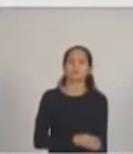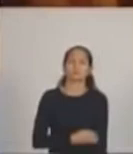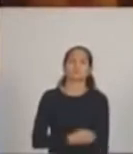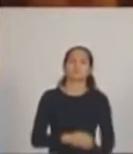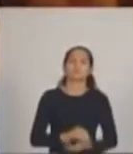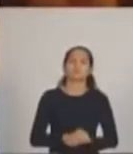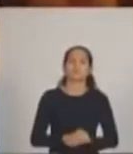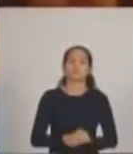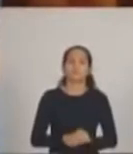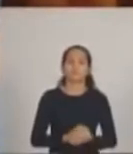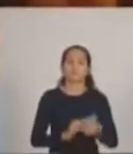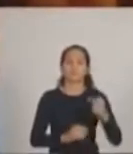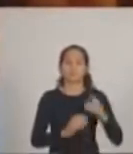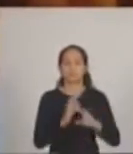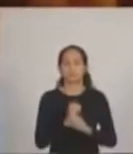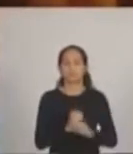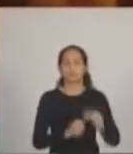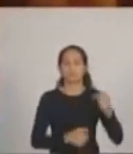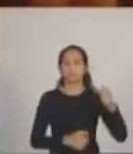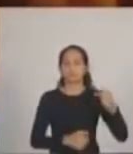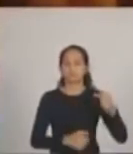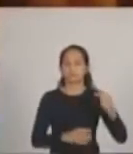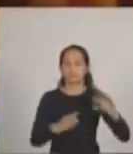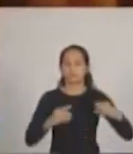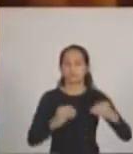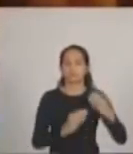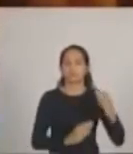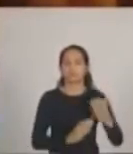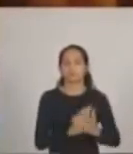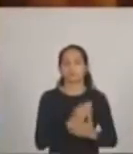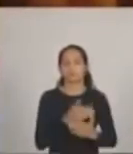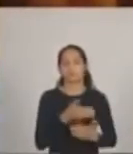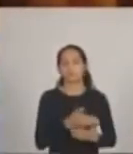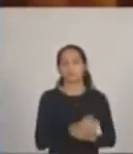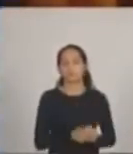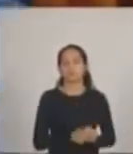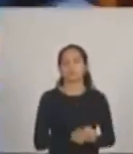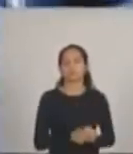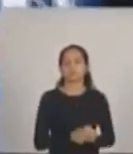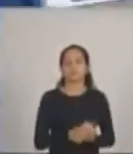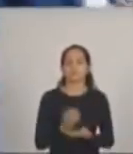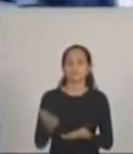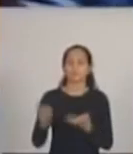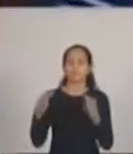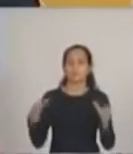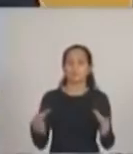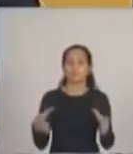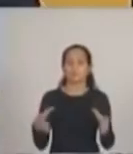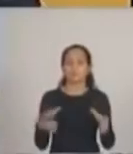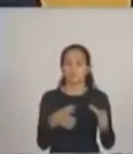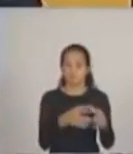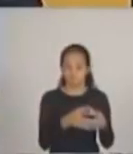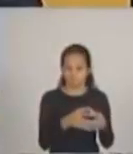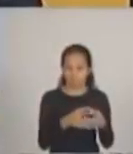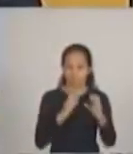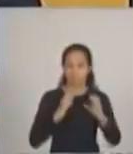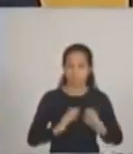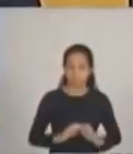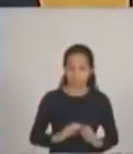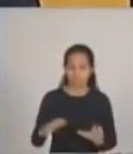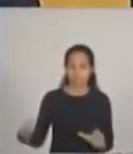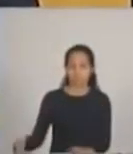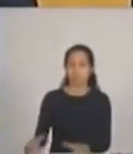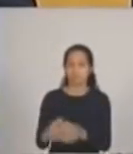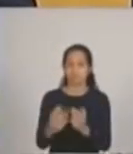Então, 7 votos, votação unânime na Comissão de Justiça. Convoco conjuntamente as comissões de Cidadania e